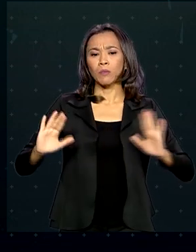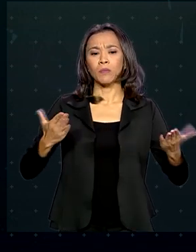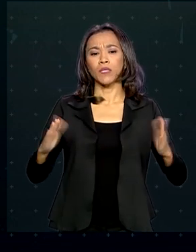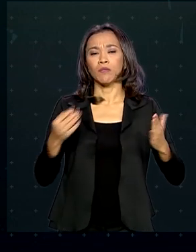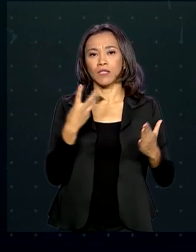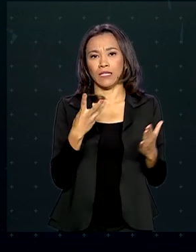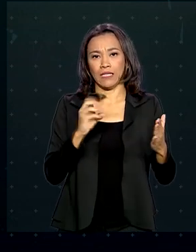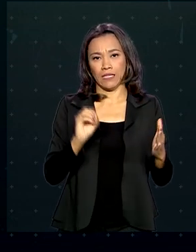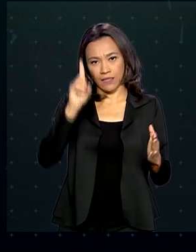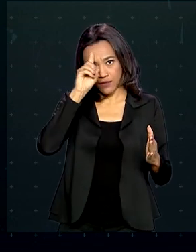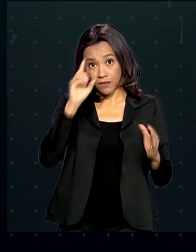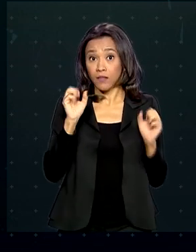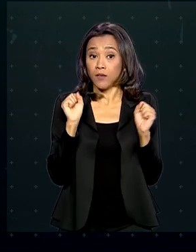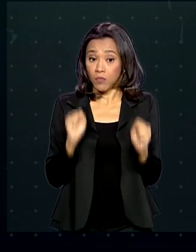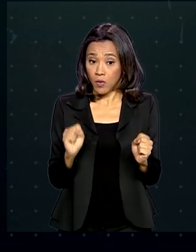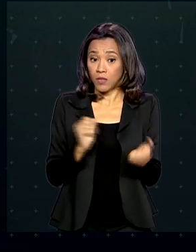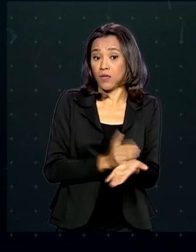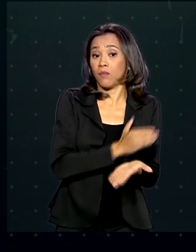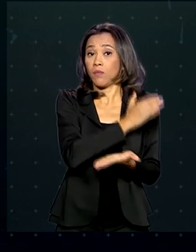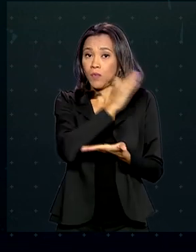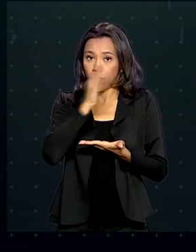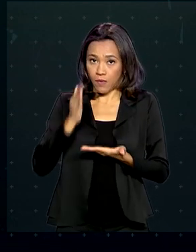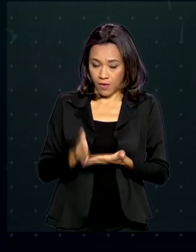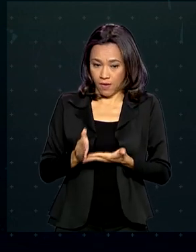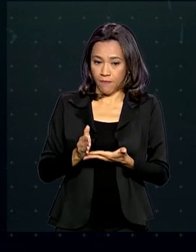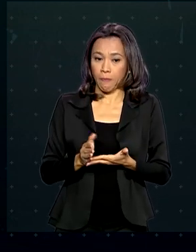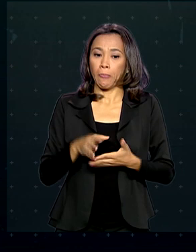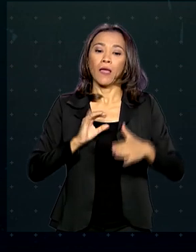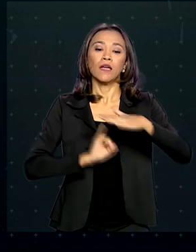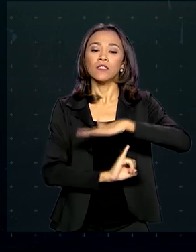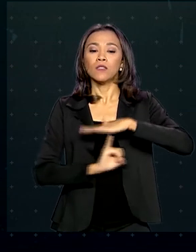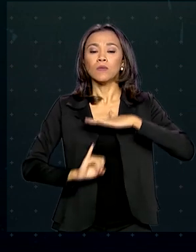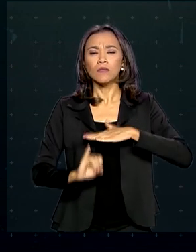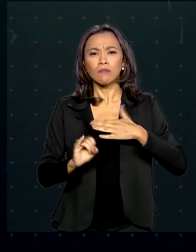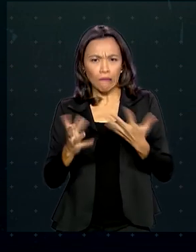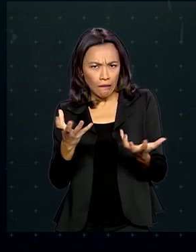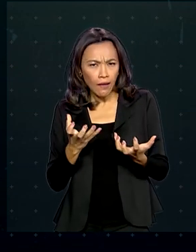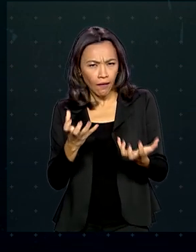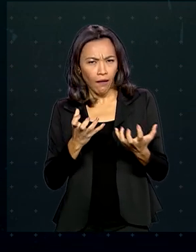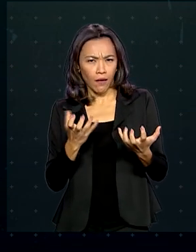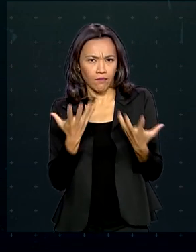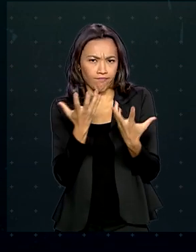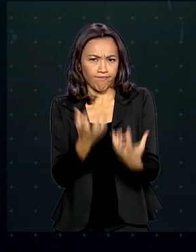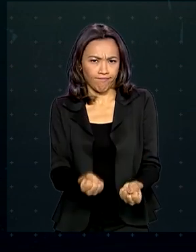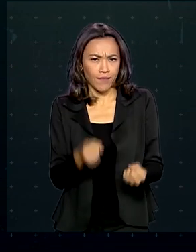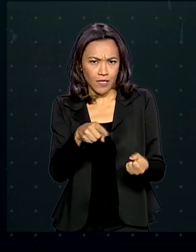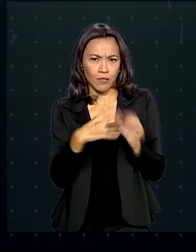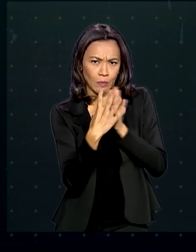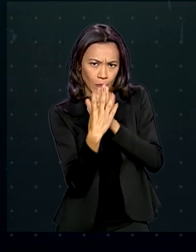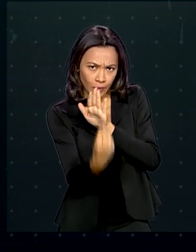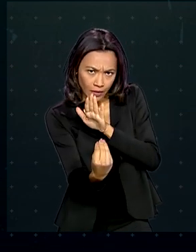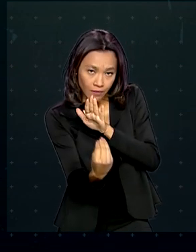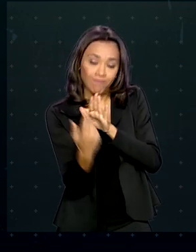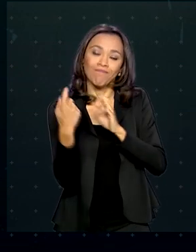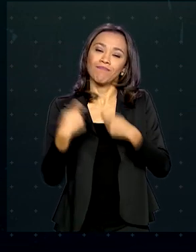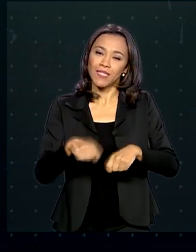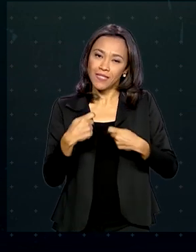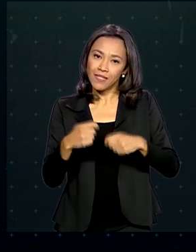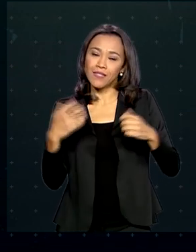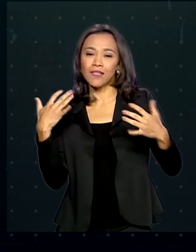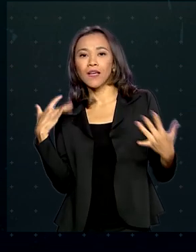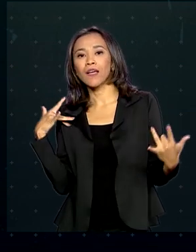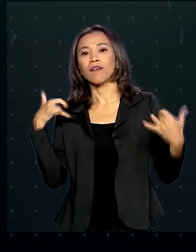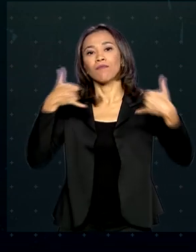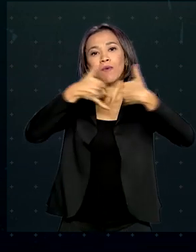dias e pode ser prorrogado. As instituições interessadas em adotar a modalidade à distância precisam entrar em